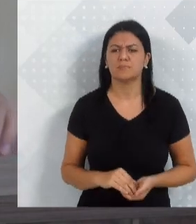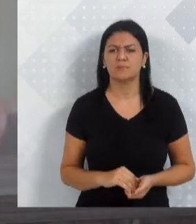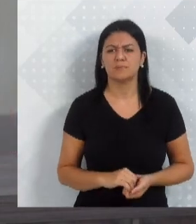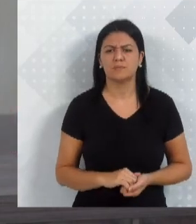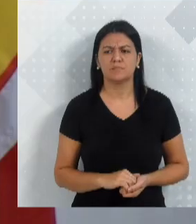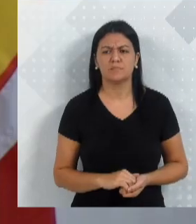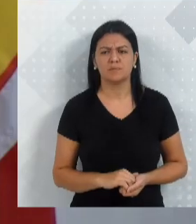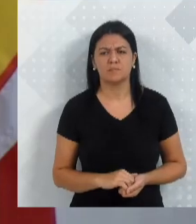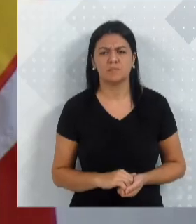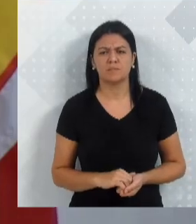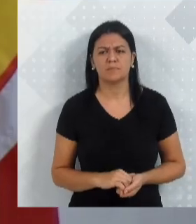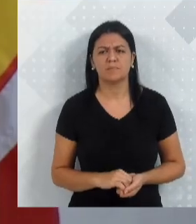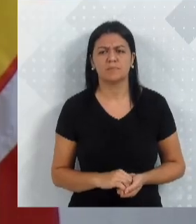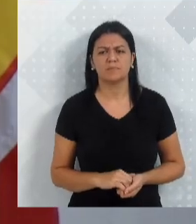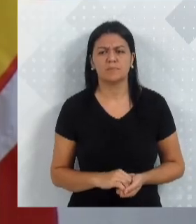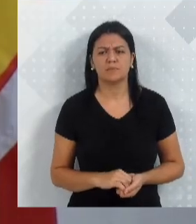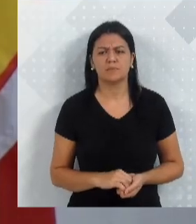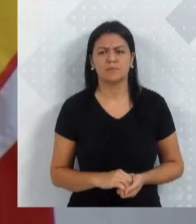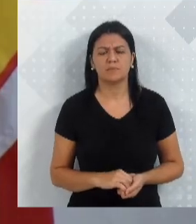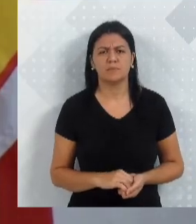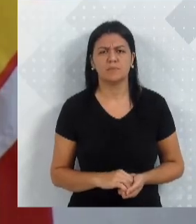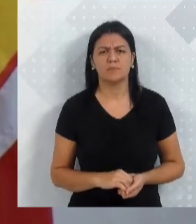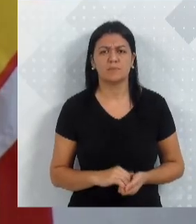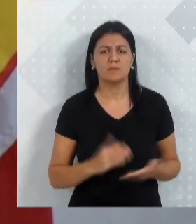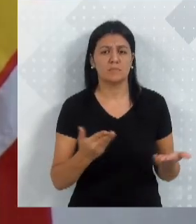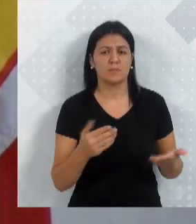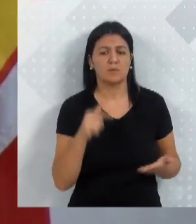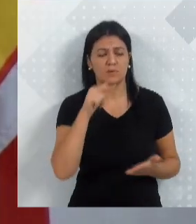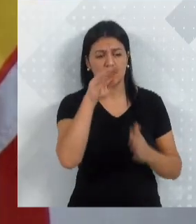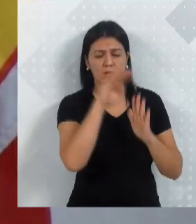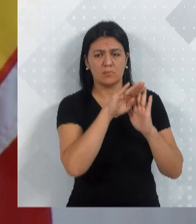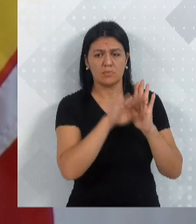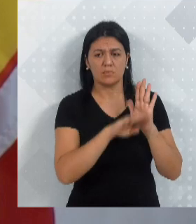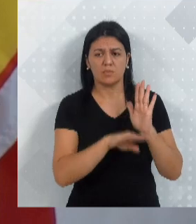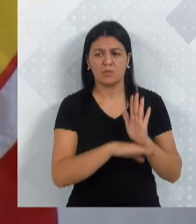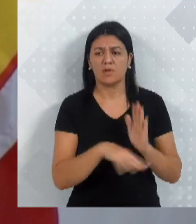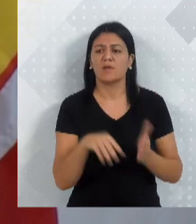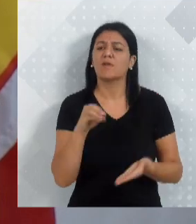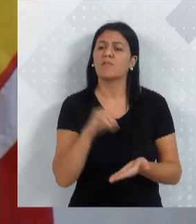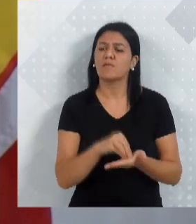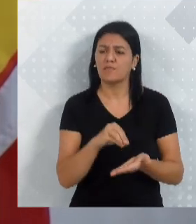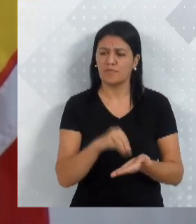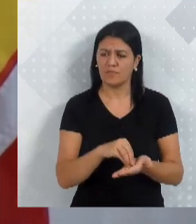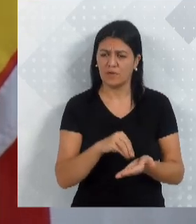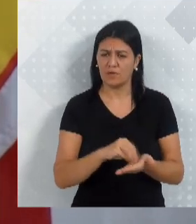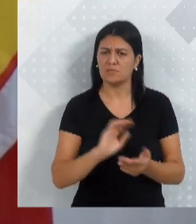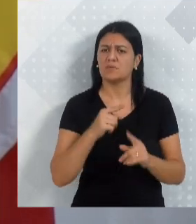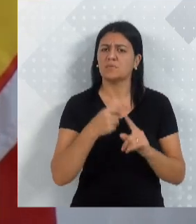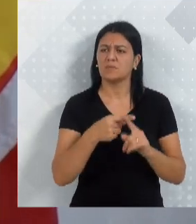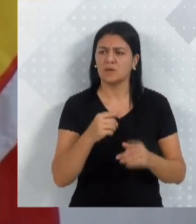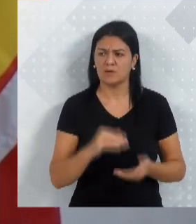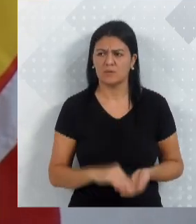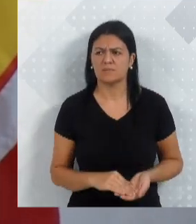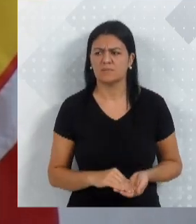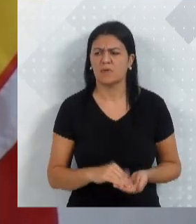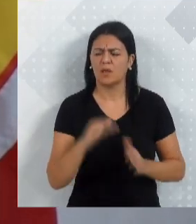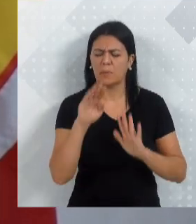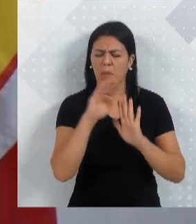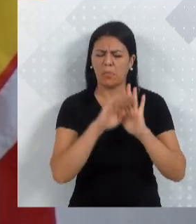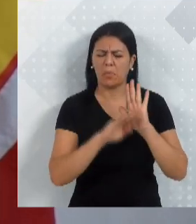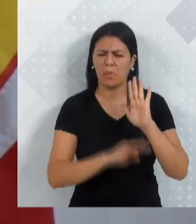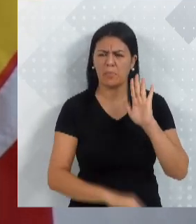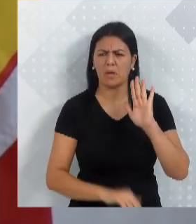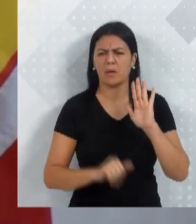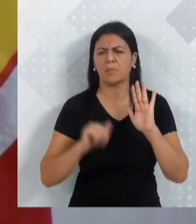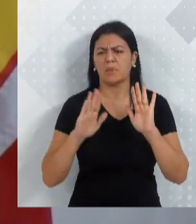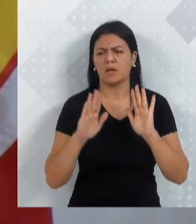para Vossa Excelência poder concluir. Vereador Almir, nessa relação que Vossa Excelência mencionou, ainda falta muito mais ainda. A relação é bem mais ampla do que essa, né?